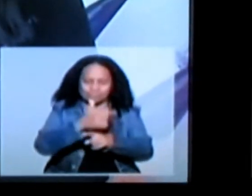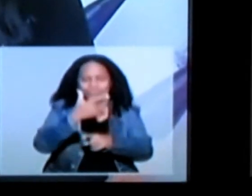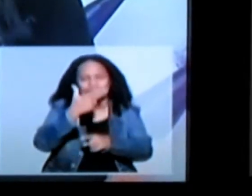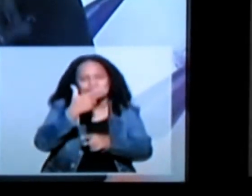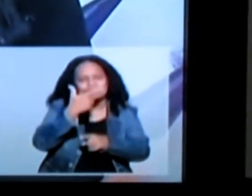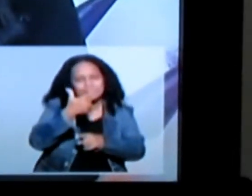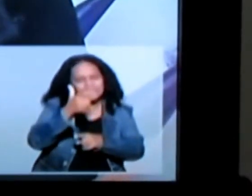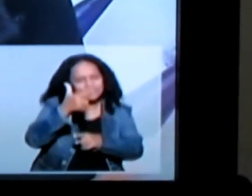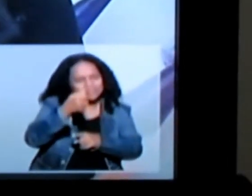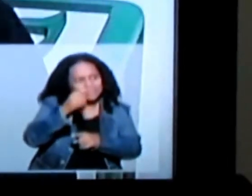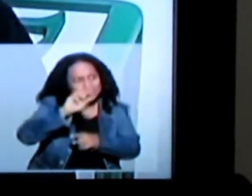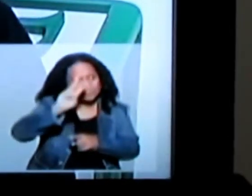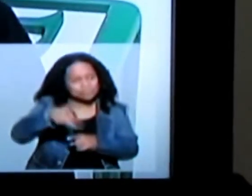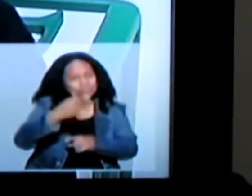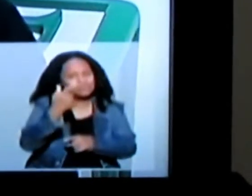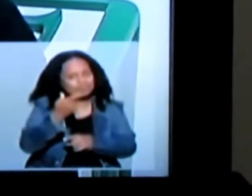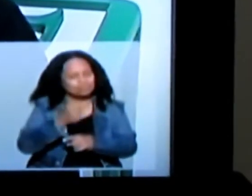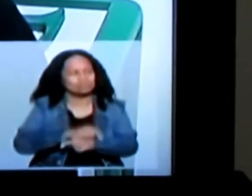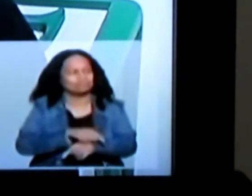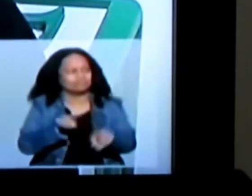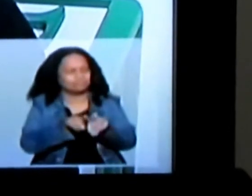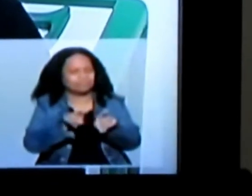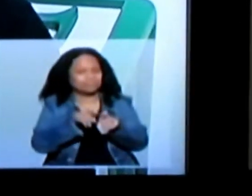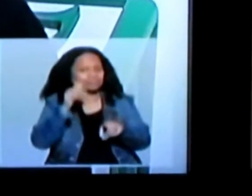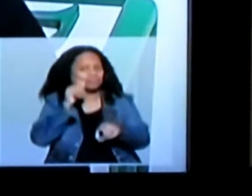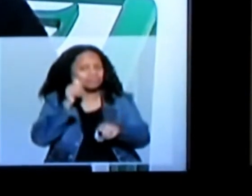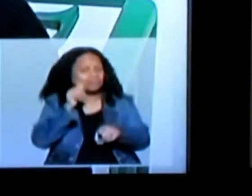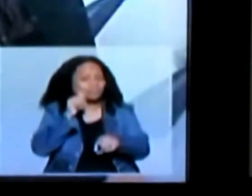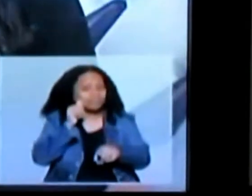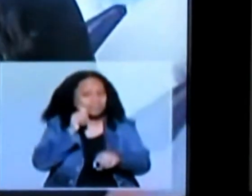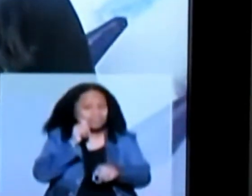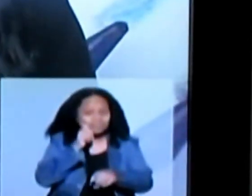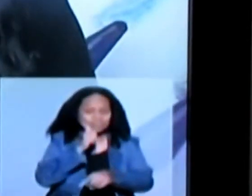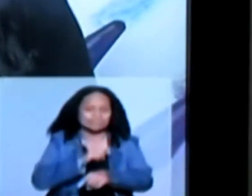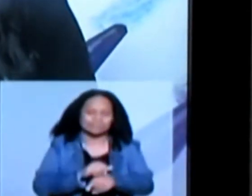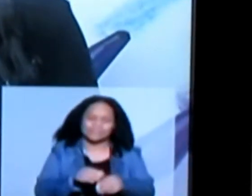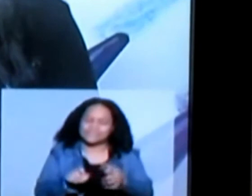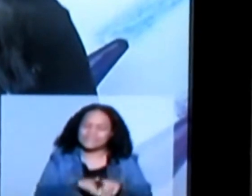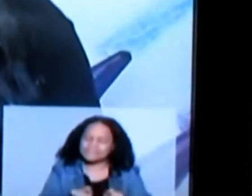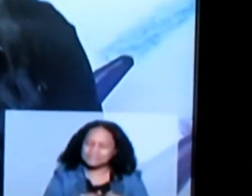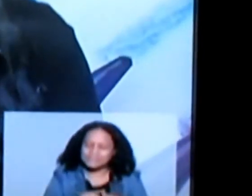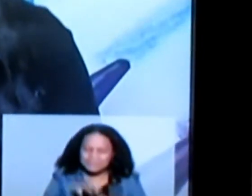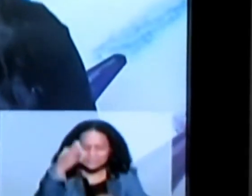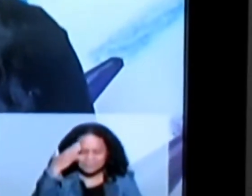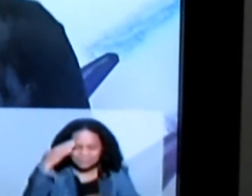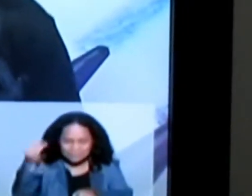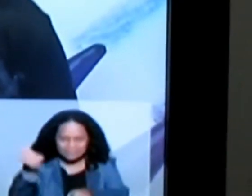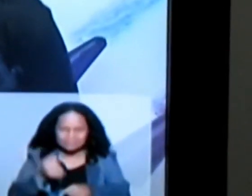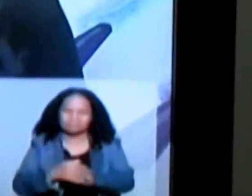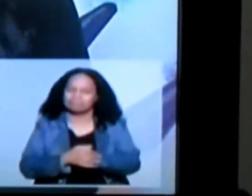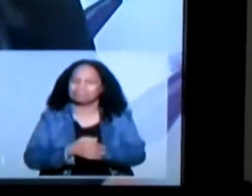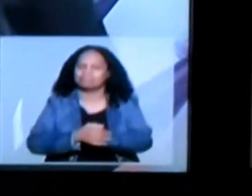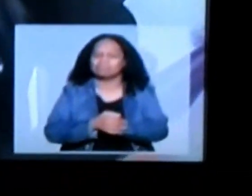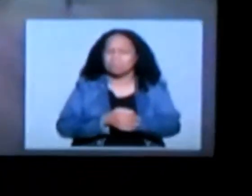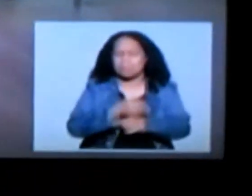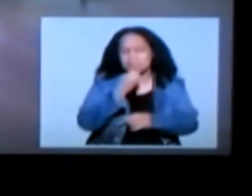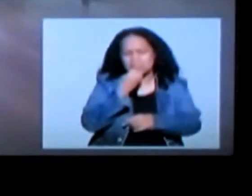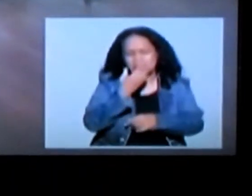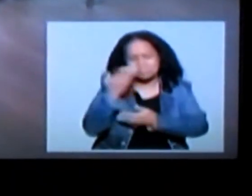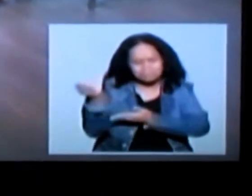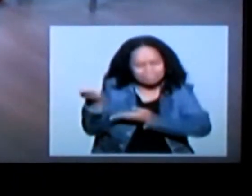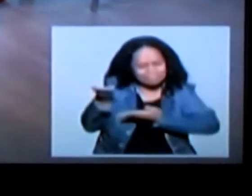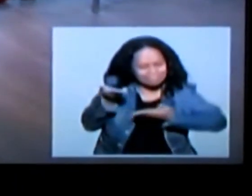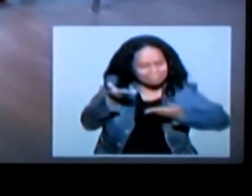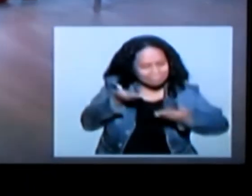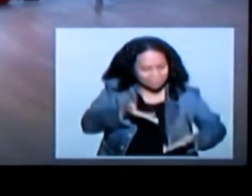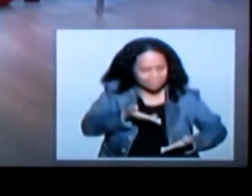mil seguidores. E Mayara Cardoso Machado, estudante de engenharia civil e fãzoca das booktubers.